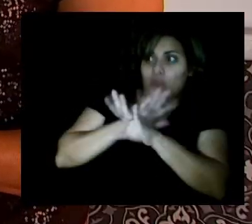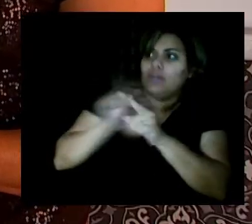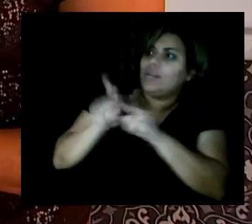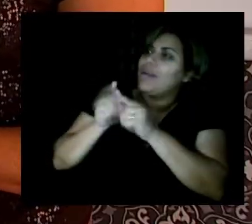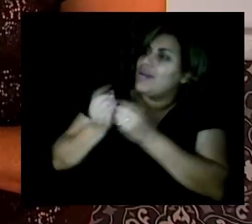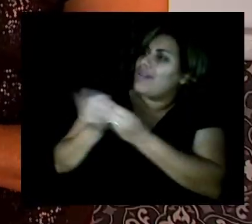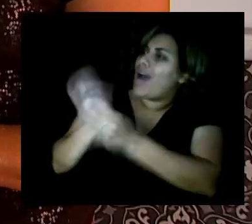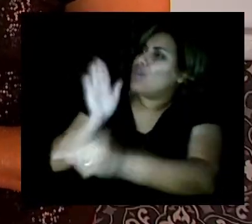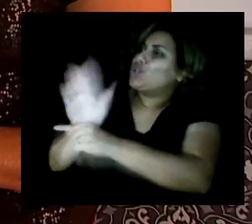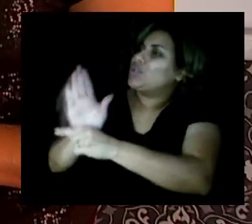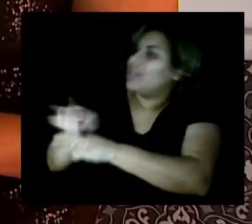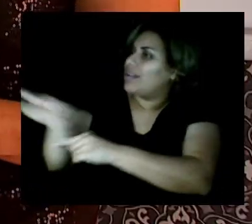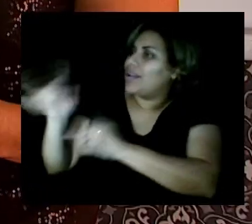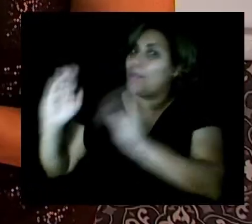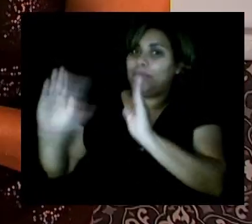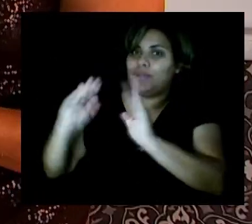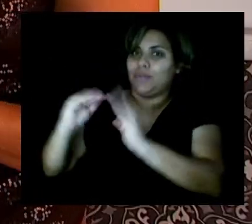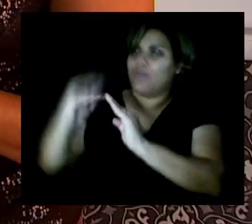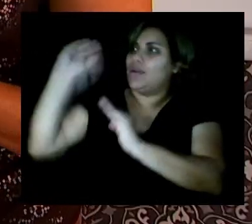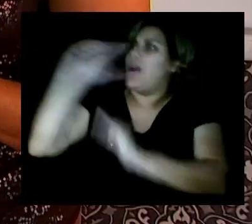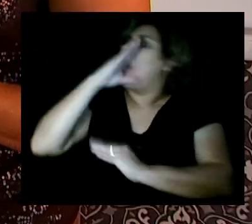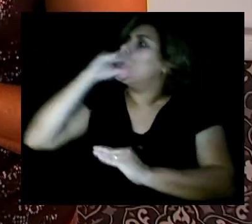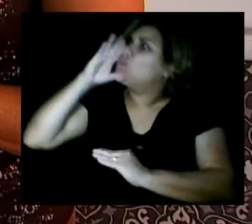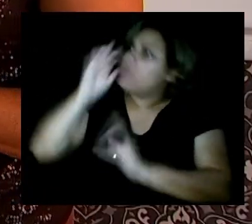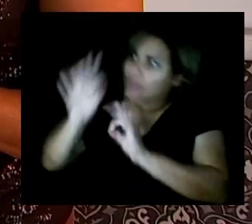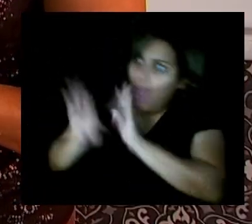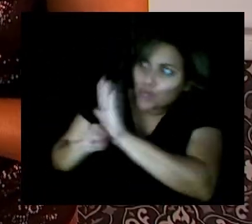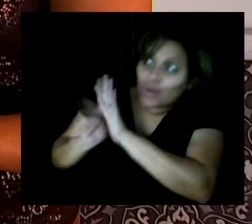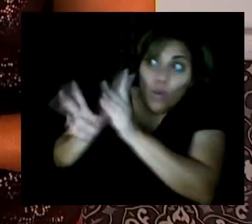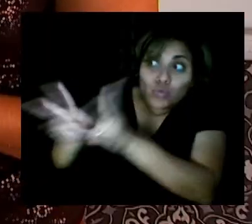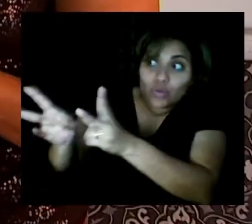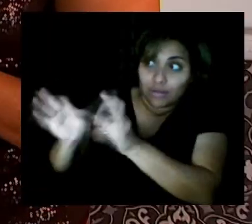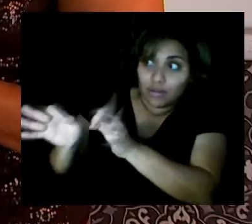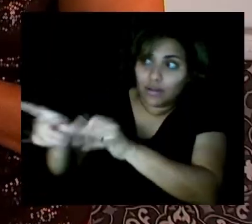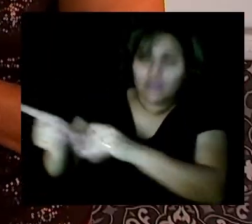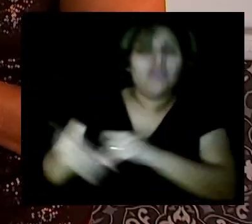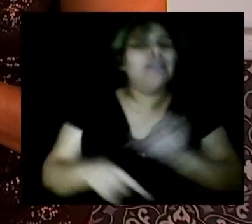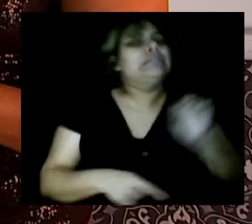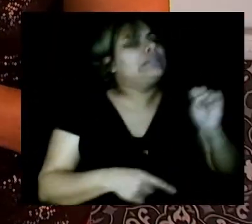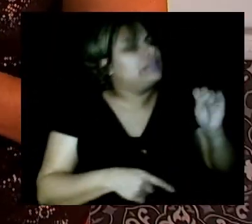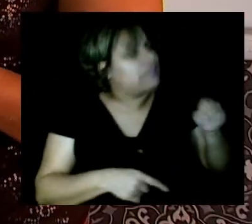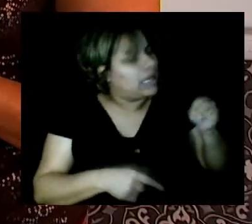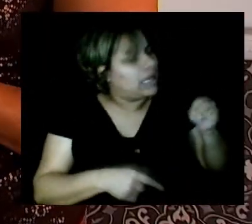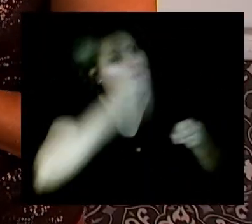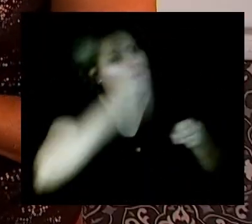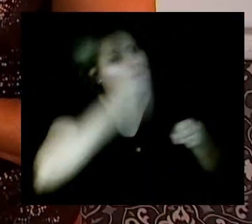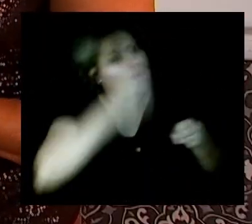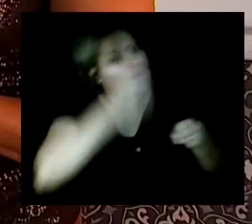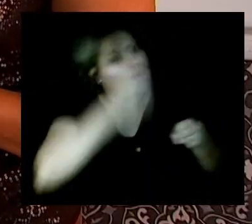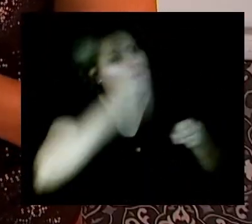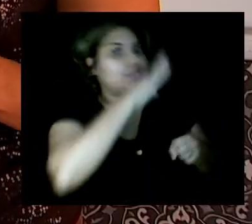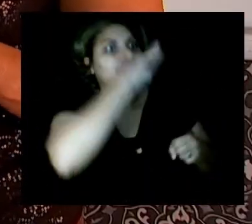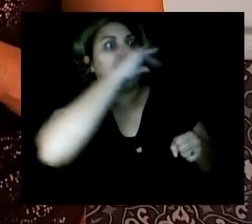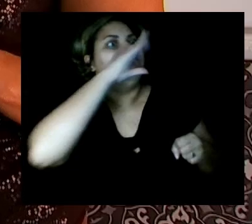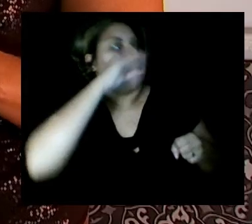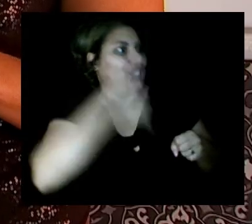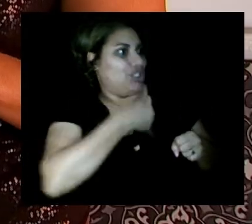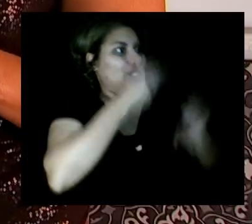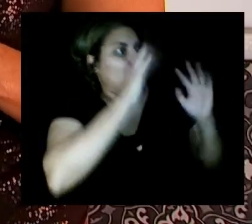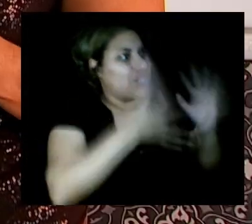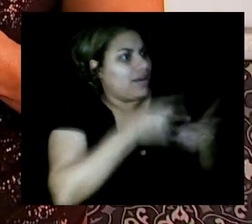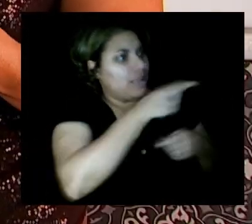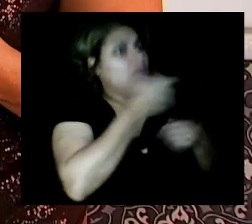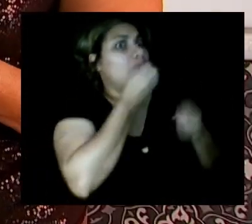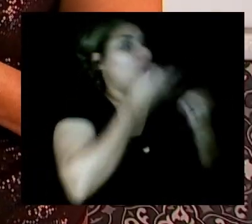da maturidade, né? Sim. Maturidade, melhor idade, tanto para eles como para a gente, porque a gente também precisa de um apoio.